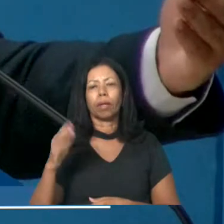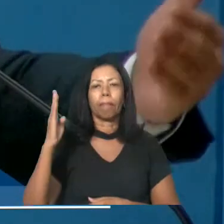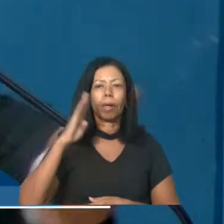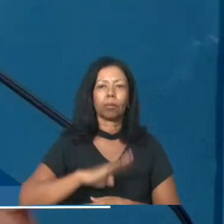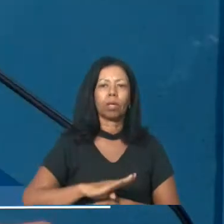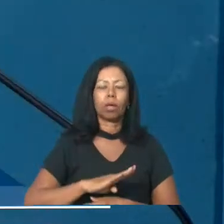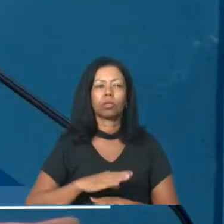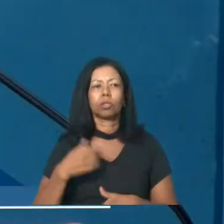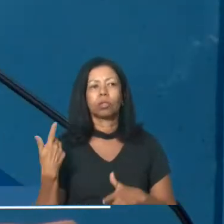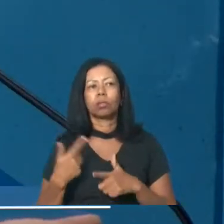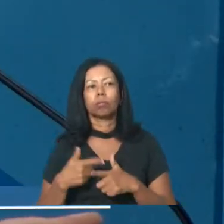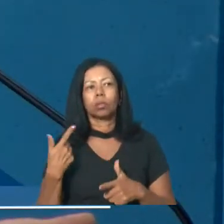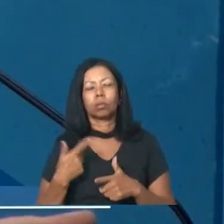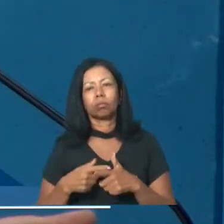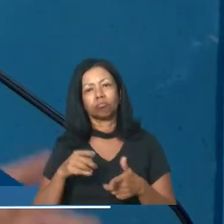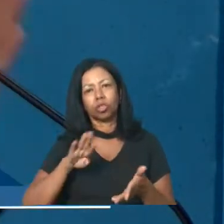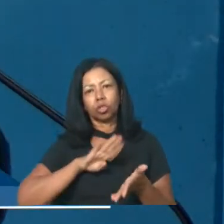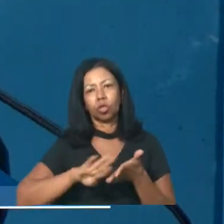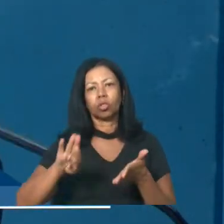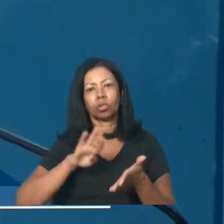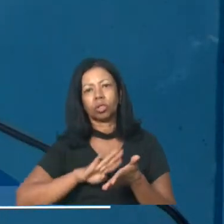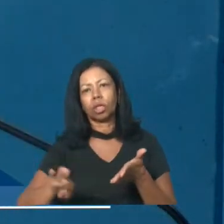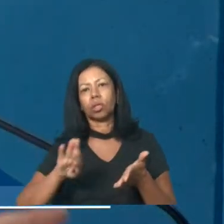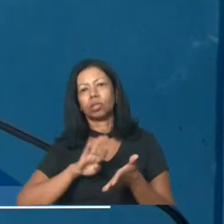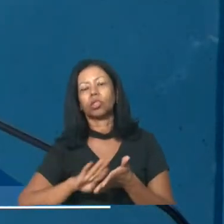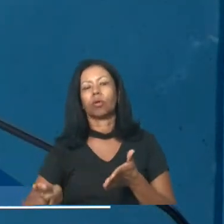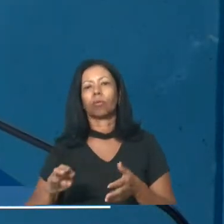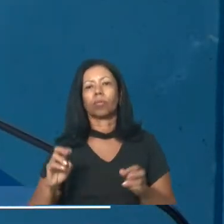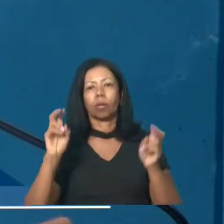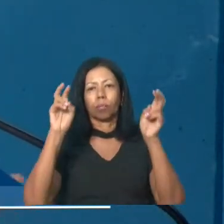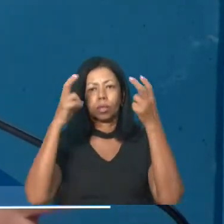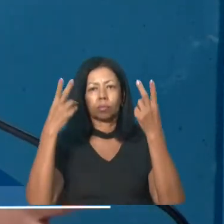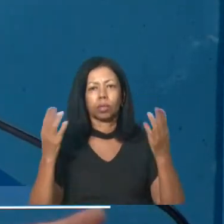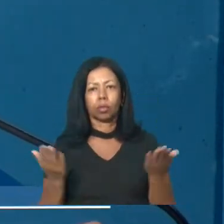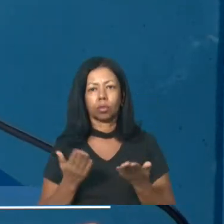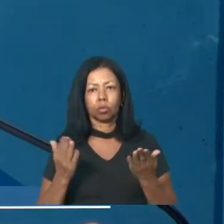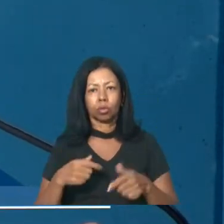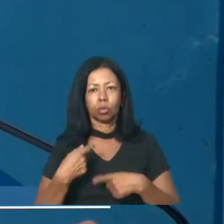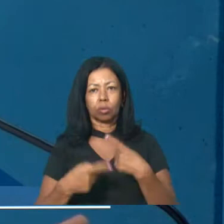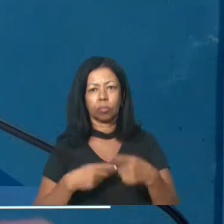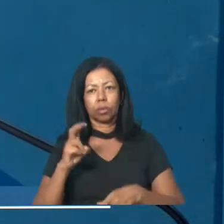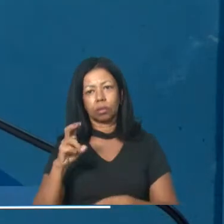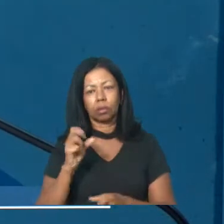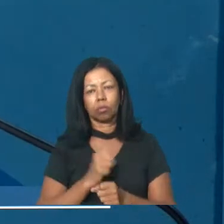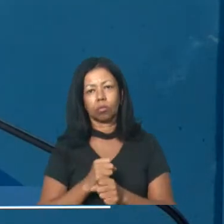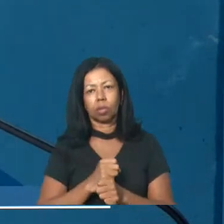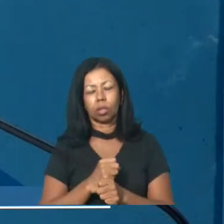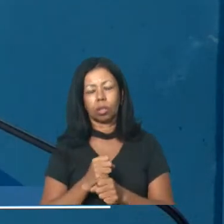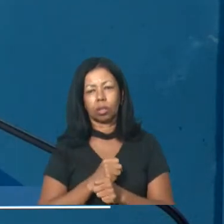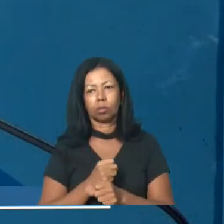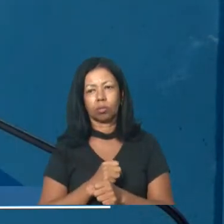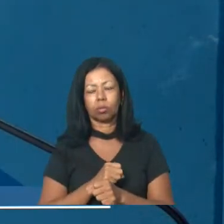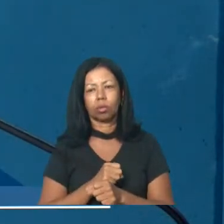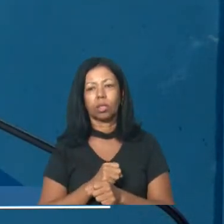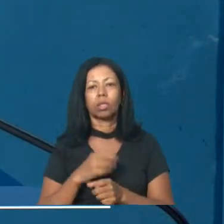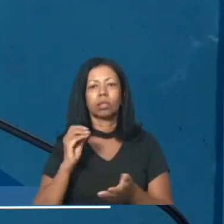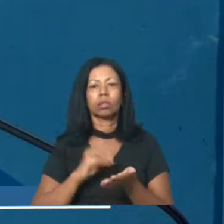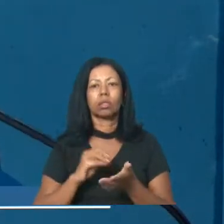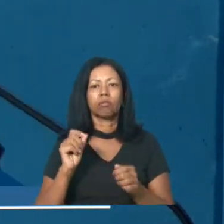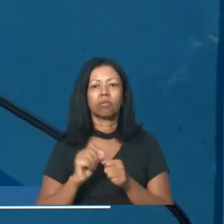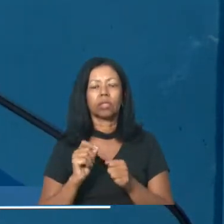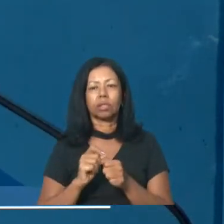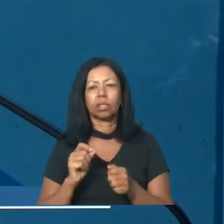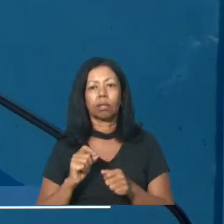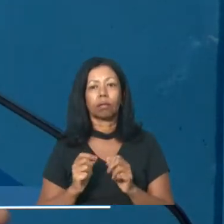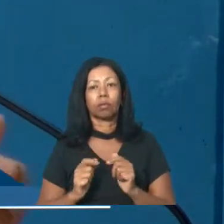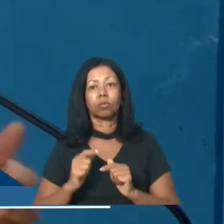Sérgio. Porque, perceba, vereador, hoje, após 5 anos de mandato, sem sequer fazer um